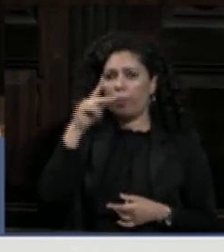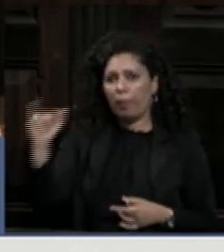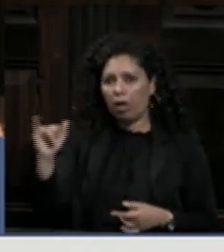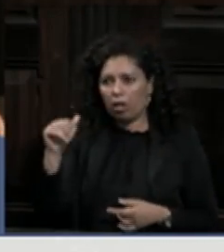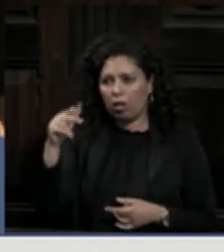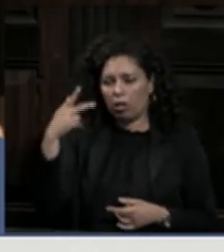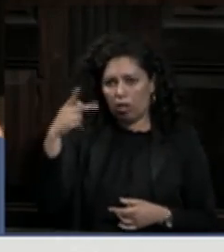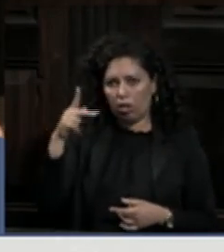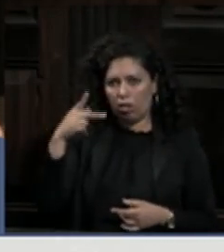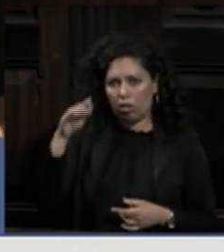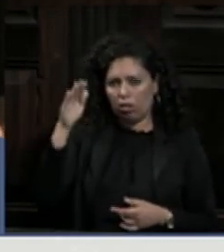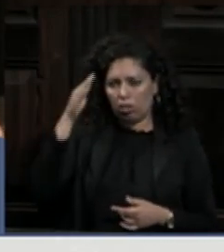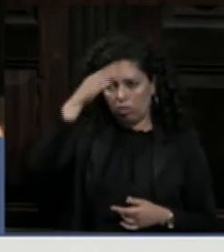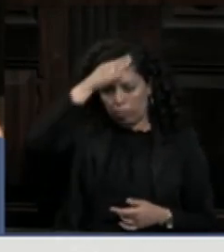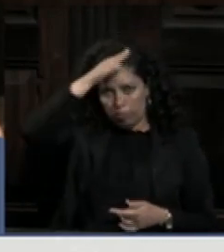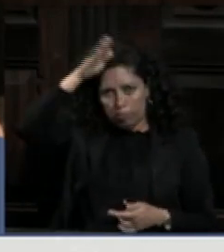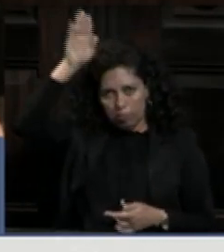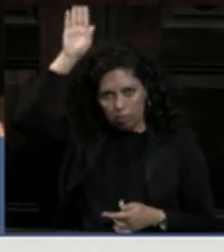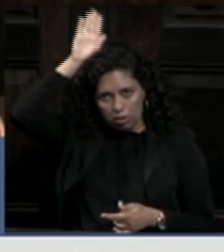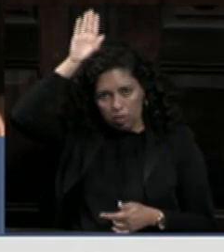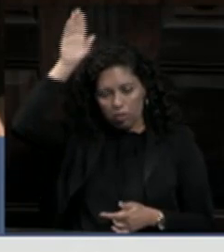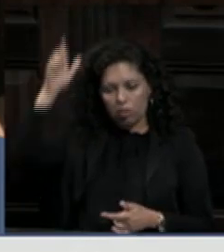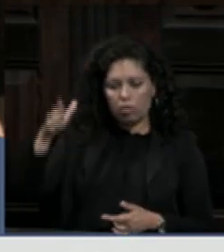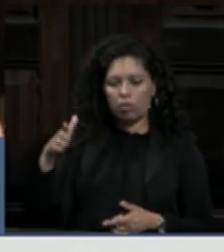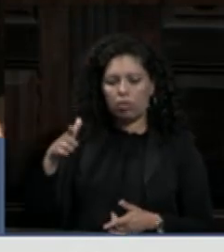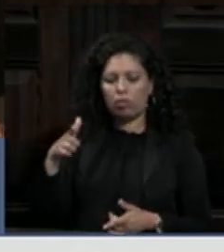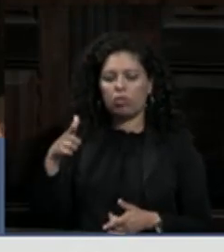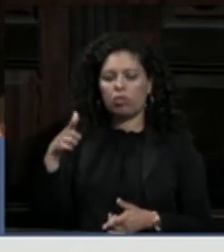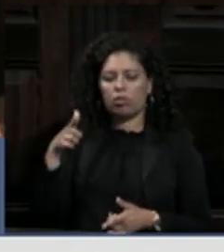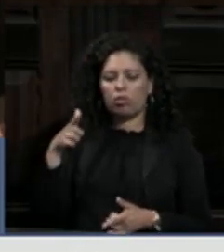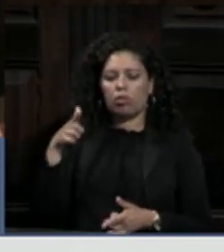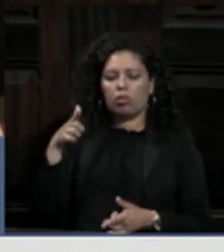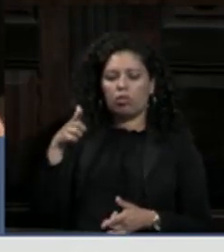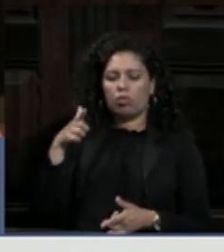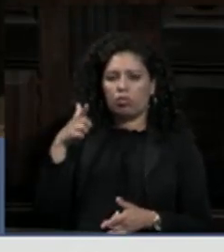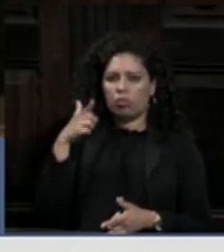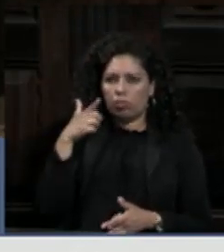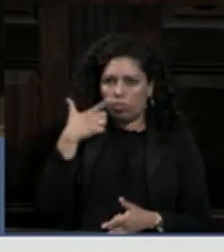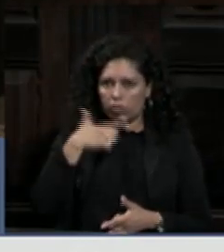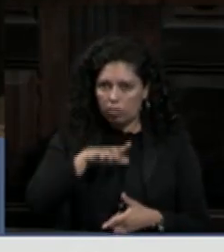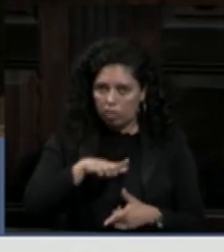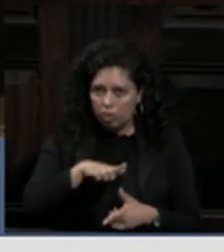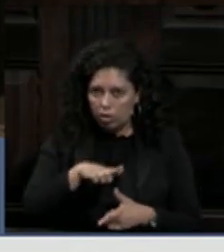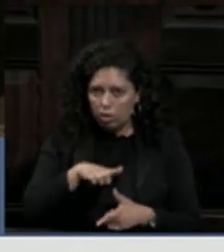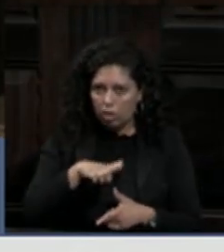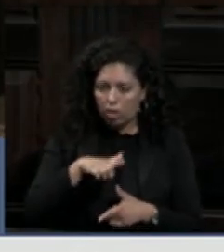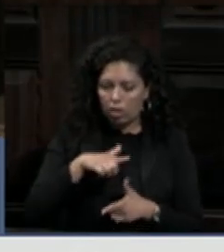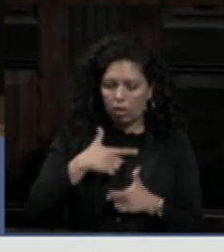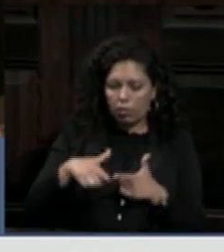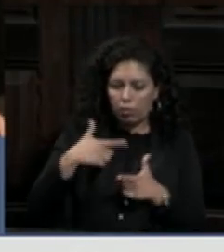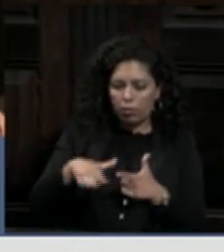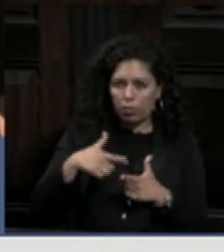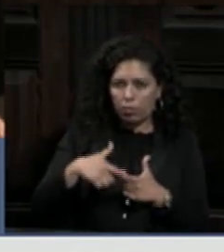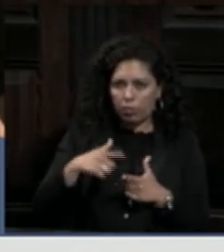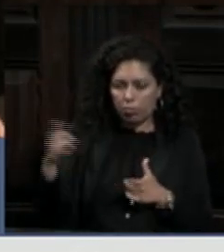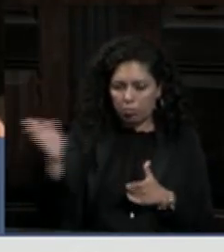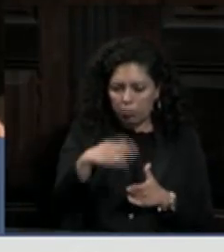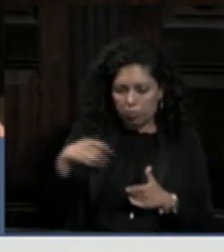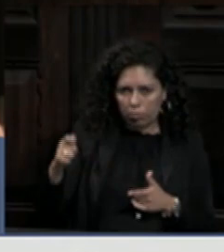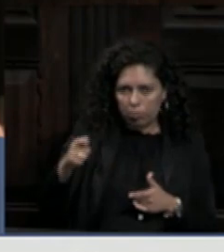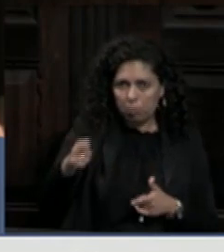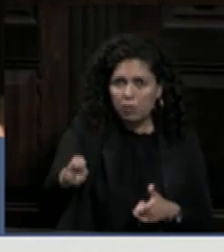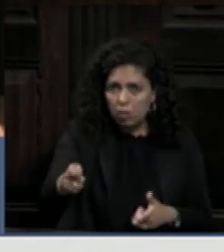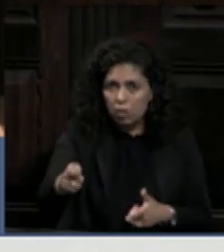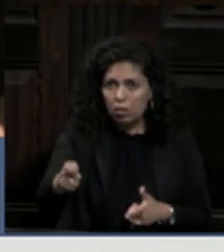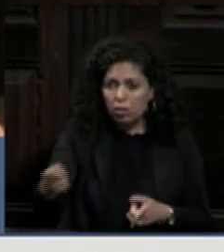rápido possível pra que volte a lhe de política há tempo